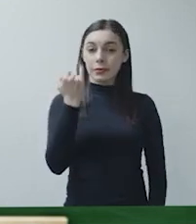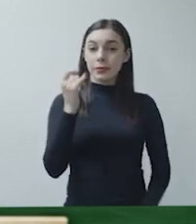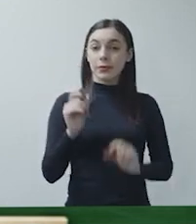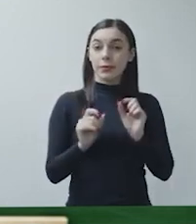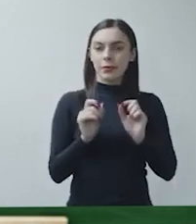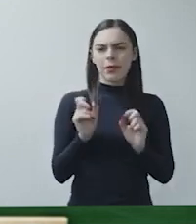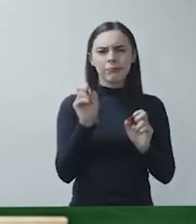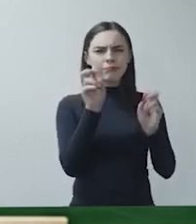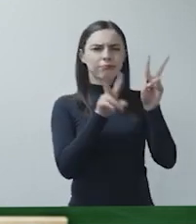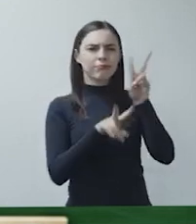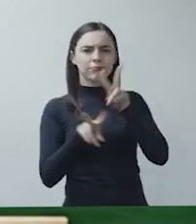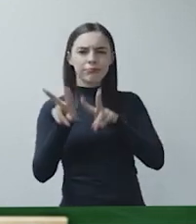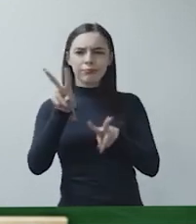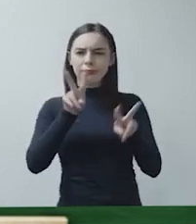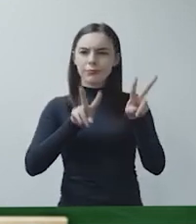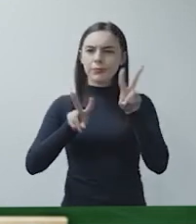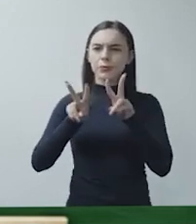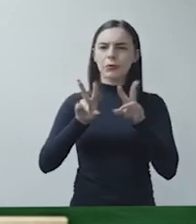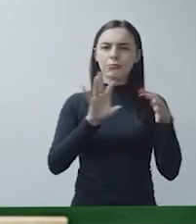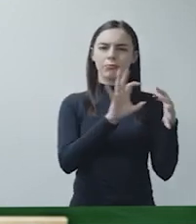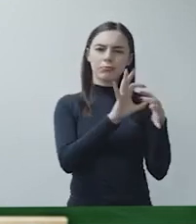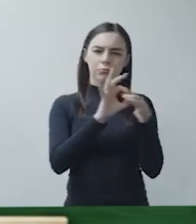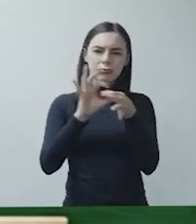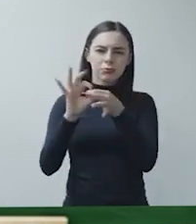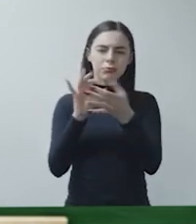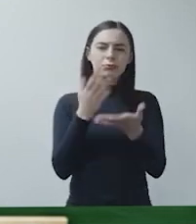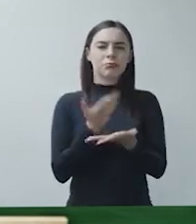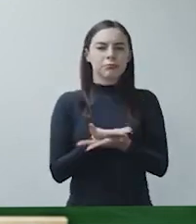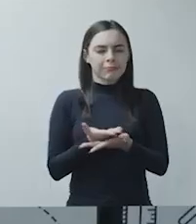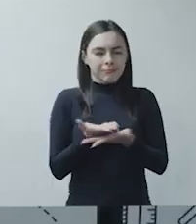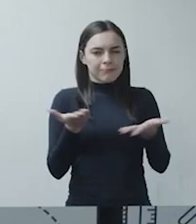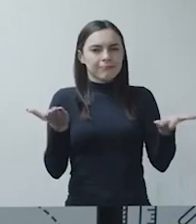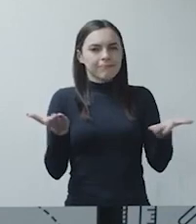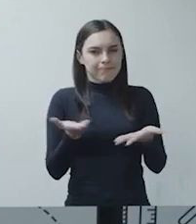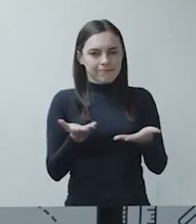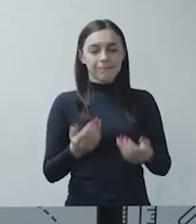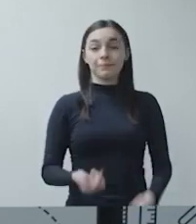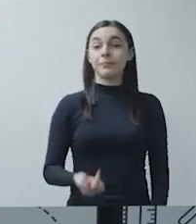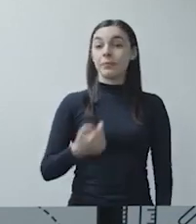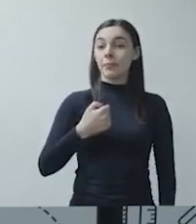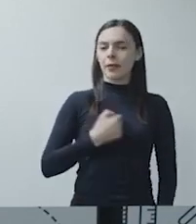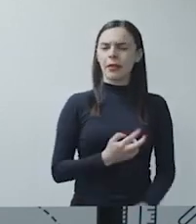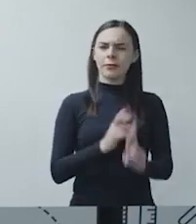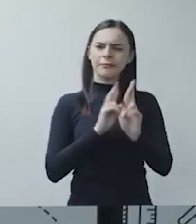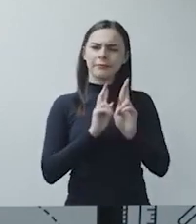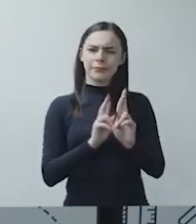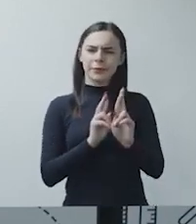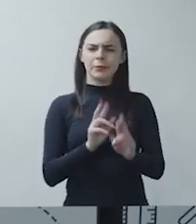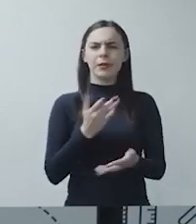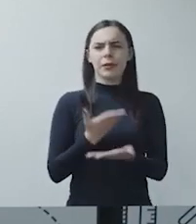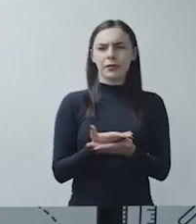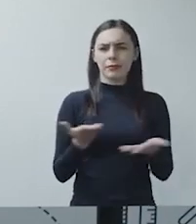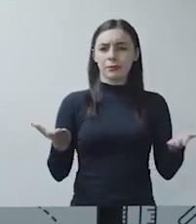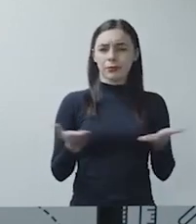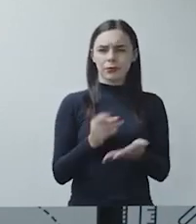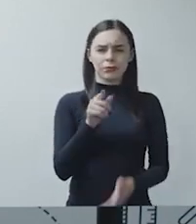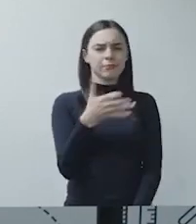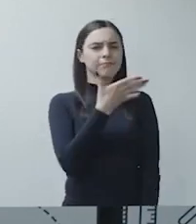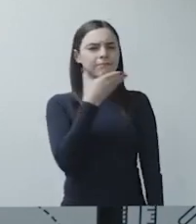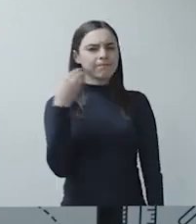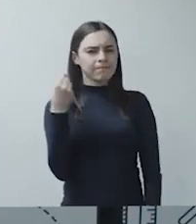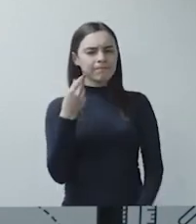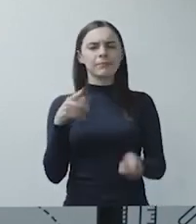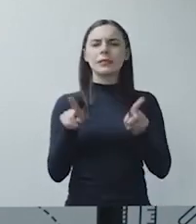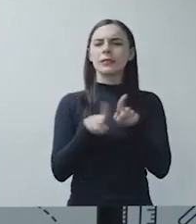importante visualizarmos o contexto todo da nossa aula. Eu espero que vocês tenham gostado da nossa aula de hoje,